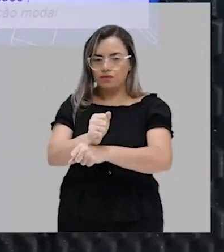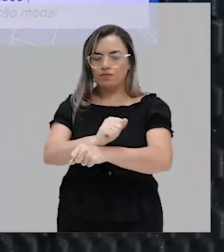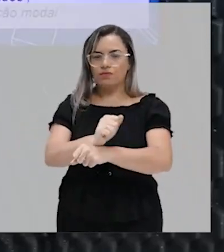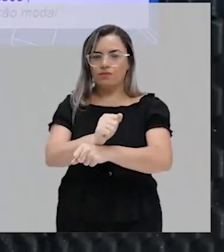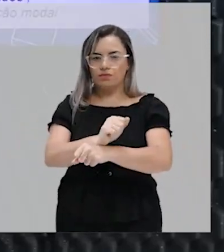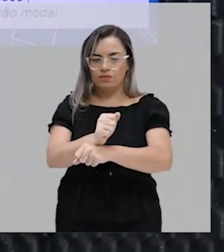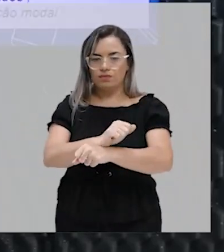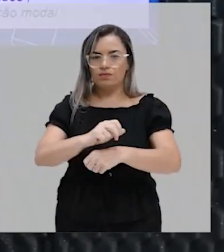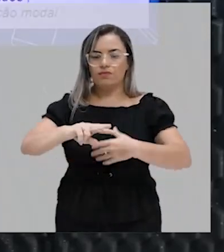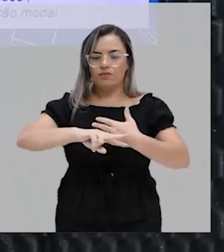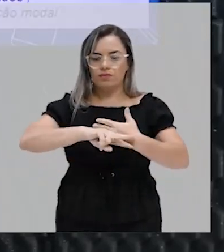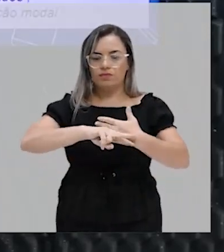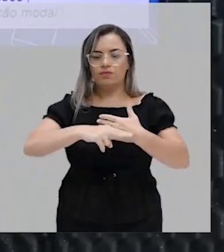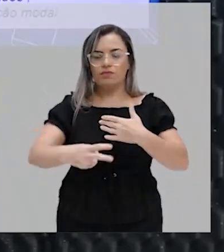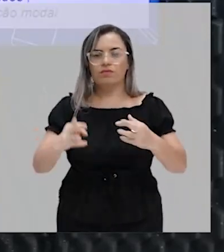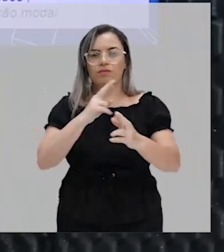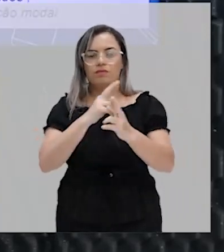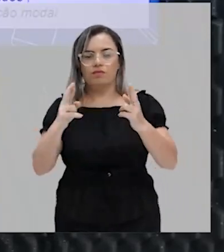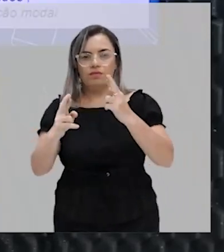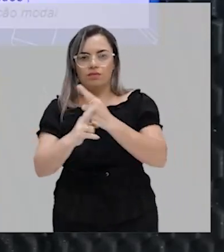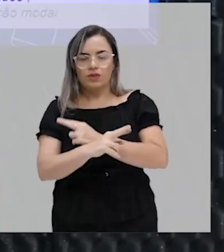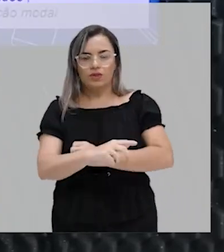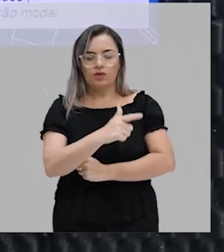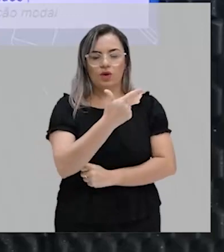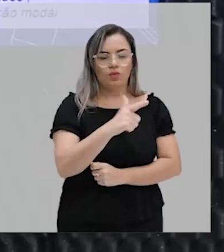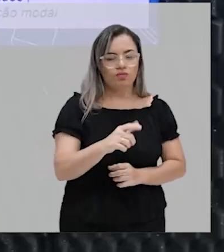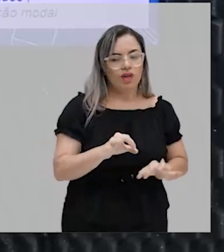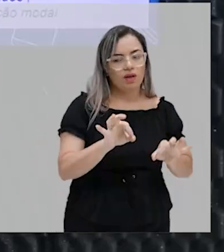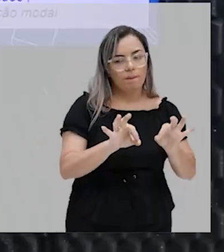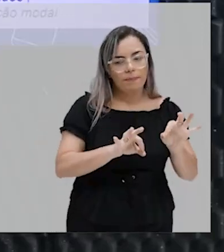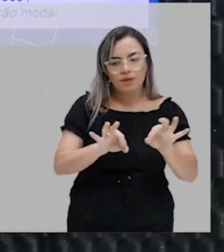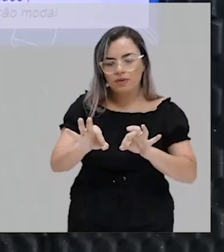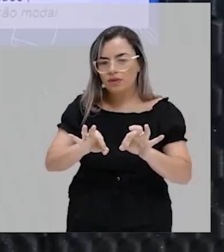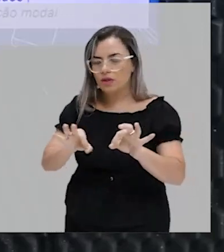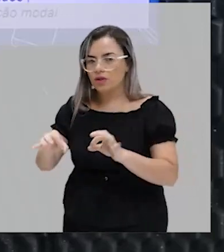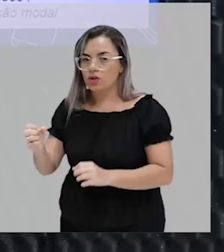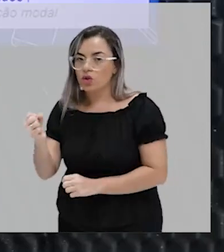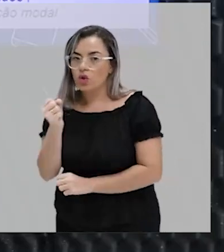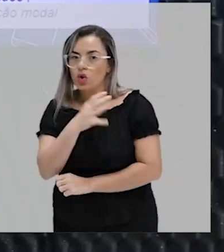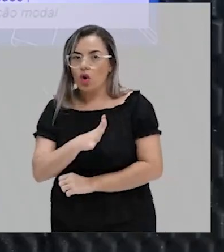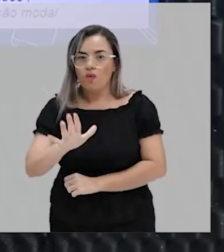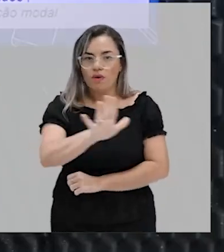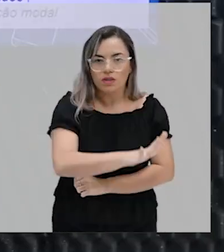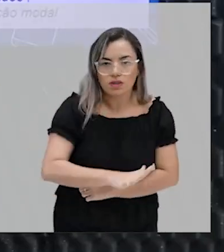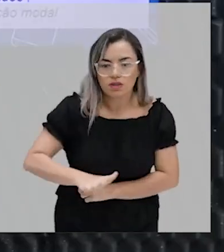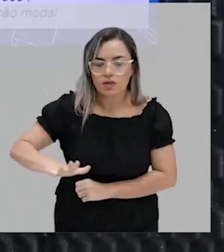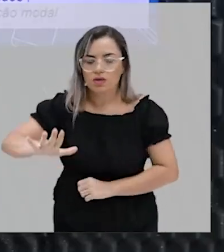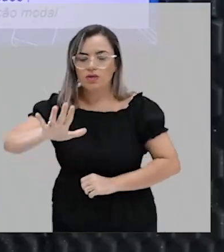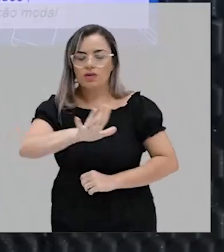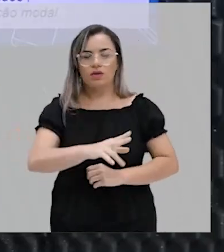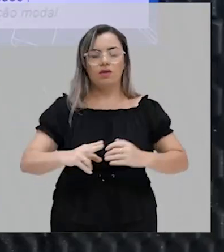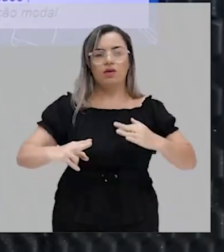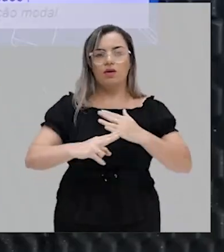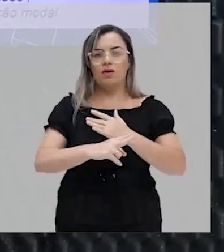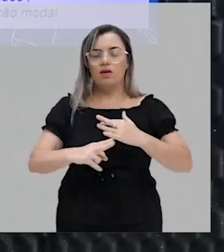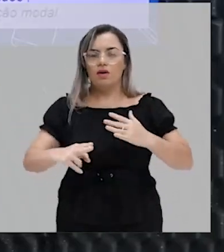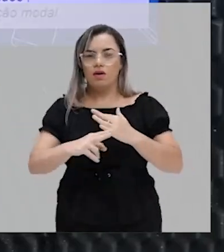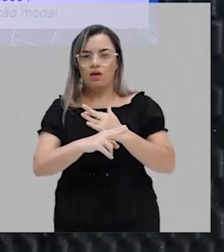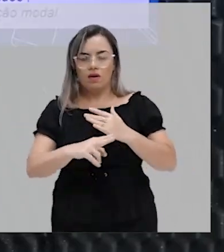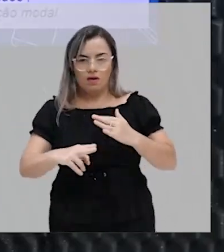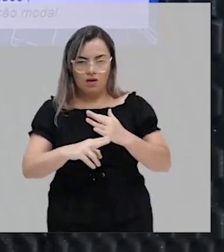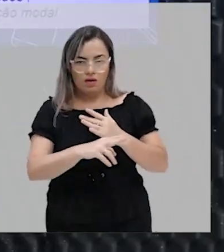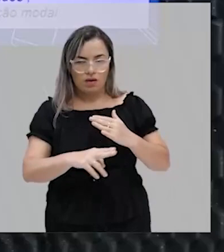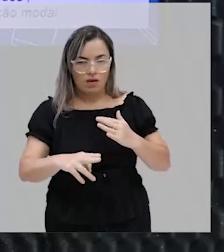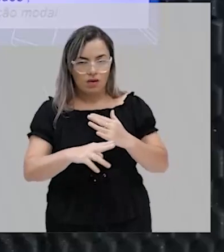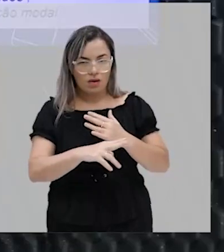uma consequência direta do crescimento não planejado, né, de novas áreas da cidade, ou seja, bairros que vão crescendo, vias